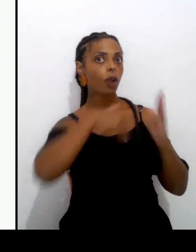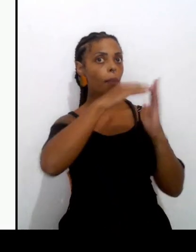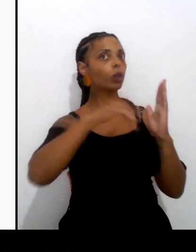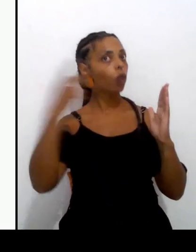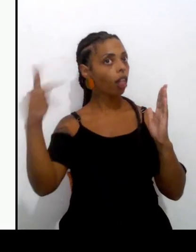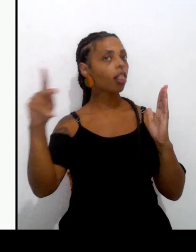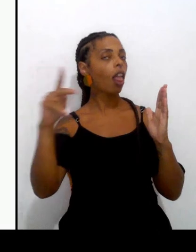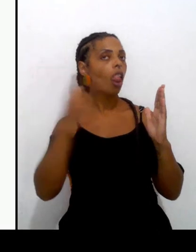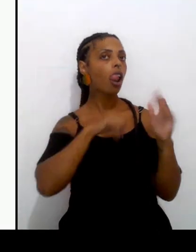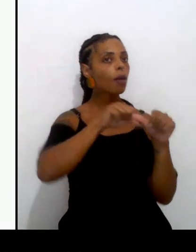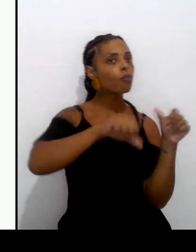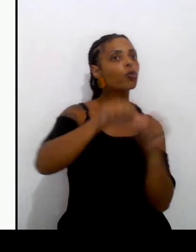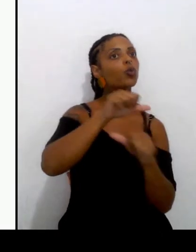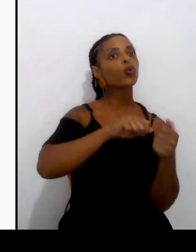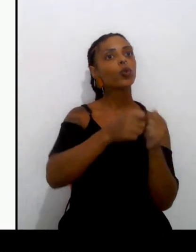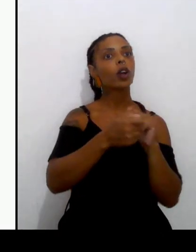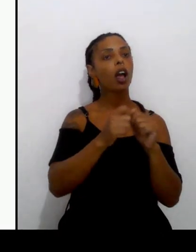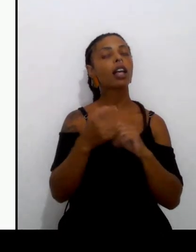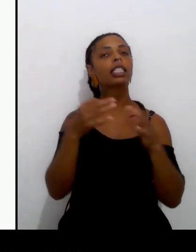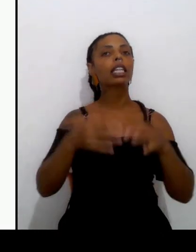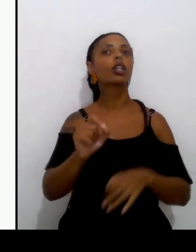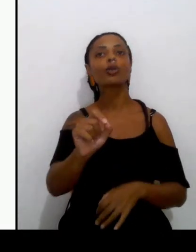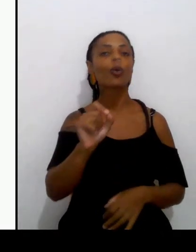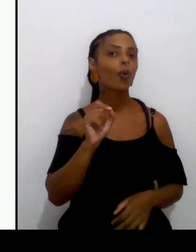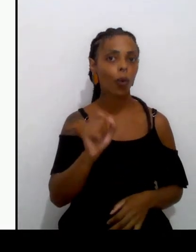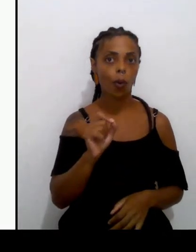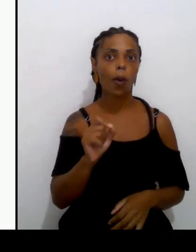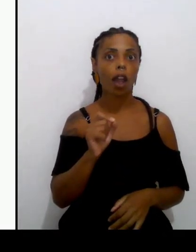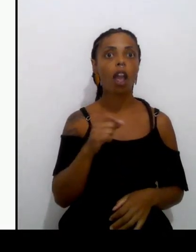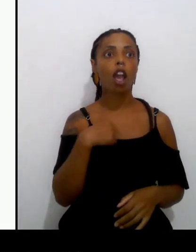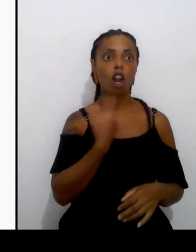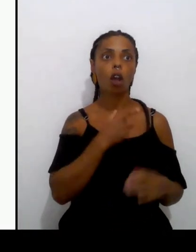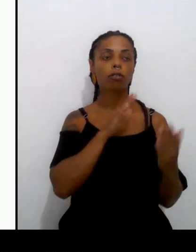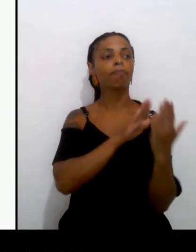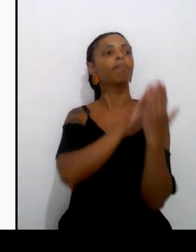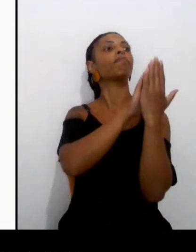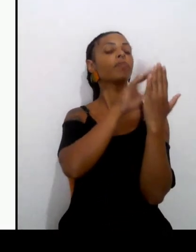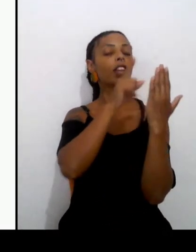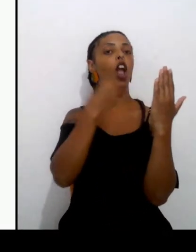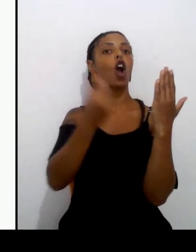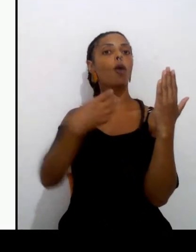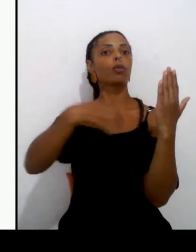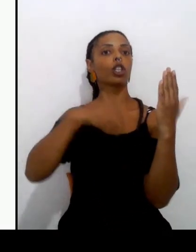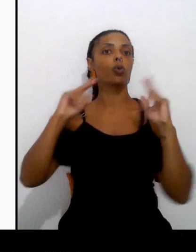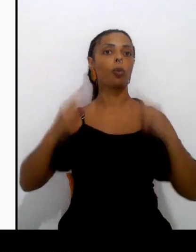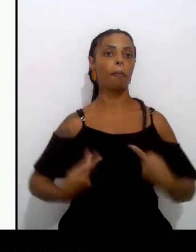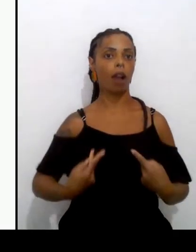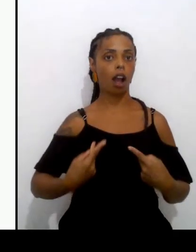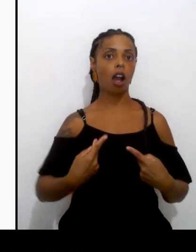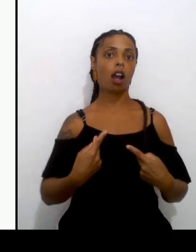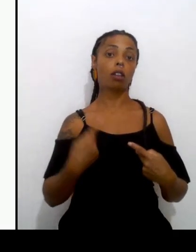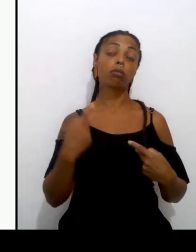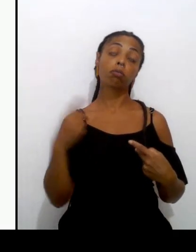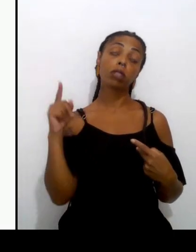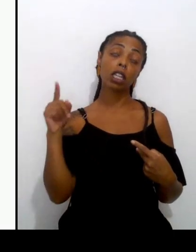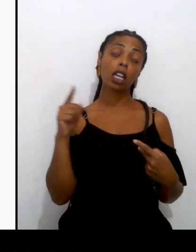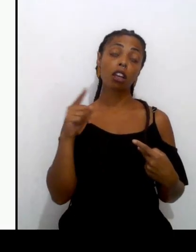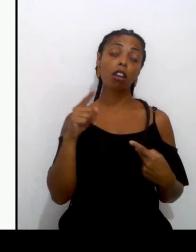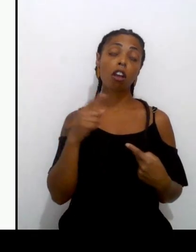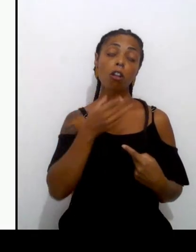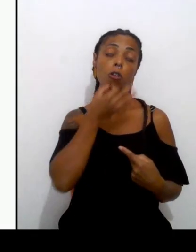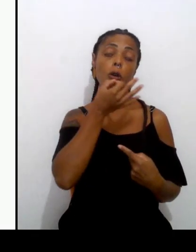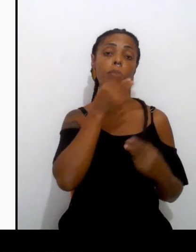certeza que estamos confrontando aqui a condição humana que para ele tem a ver com a representação da forma Vital da carne